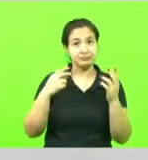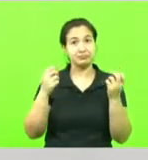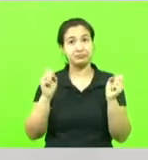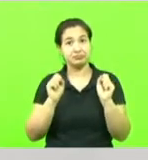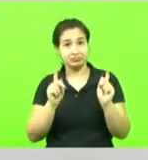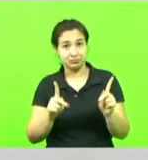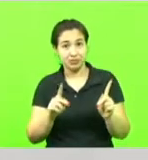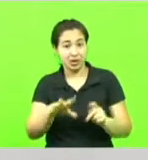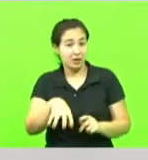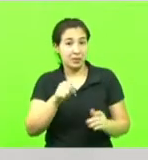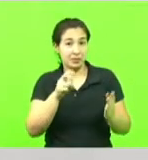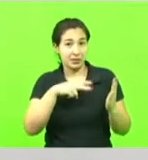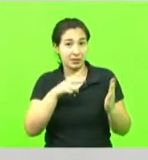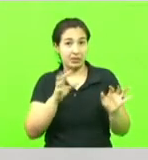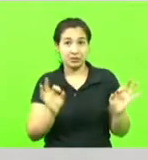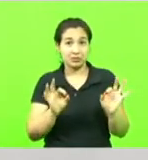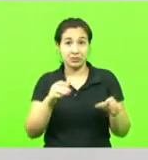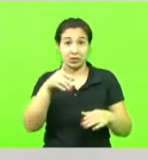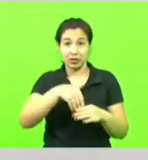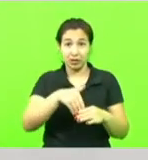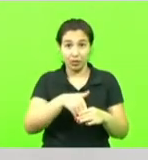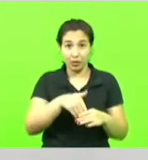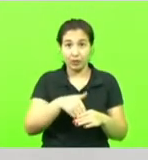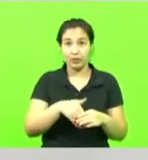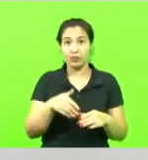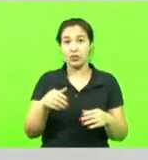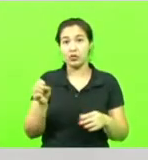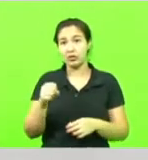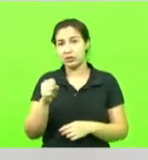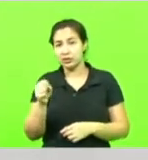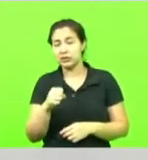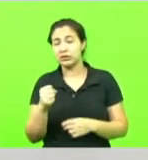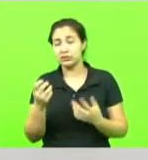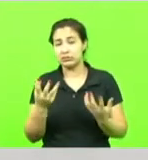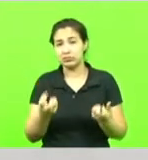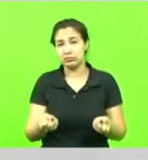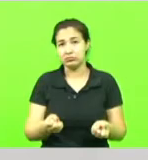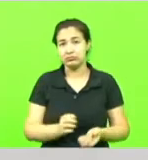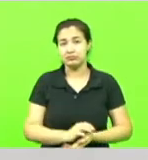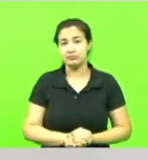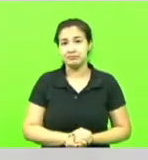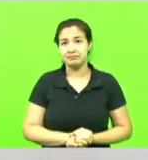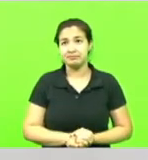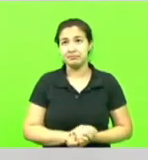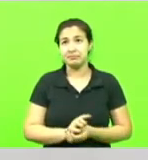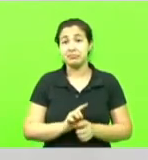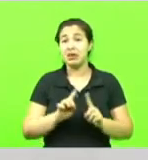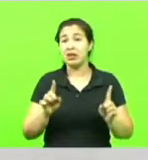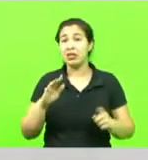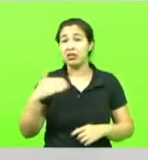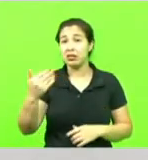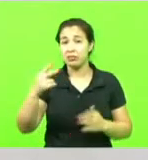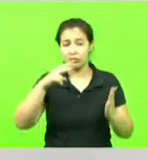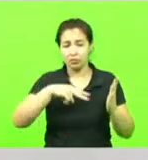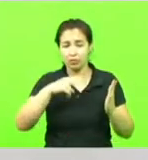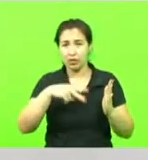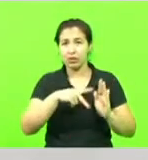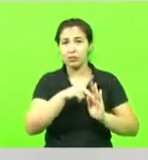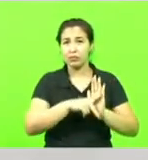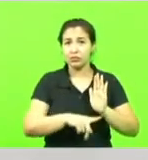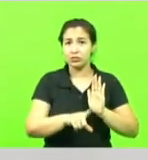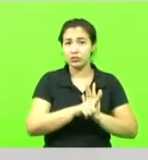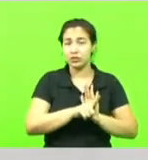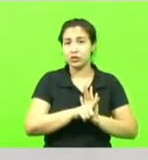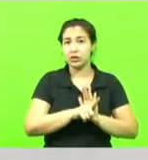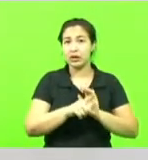não pegou para ler e vota achando que está votando realmente nisso aqui. Mas aí a gente vai ler o projeto de lei. No